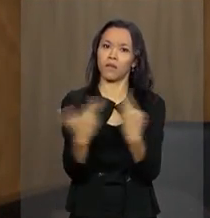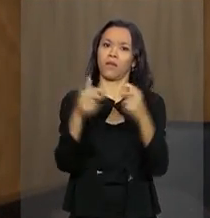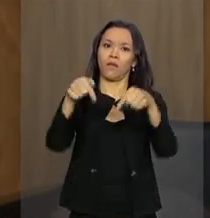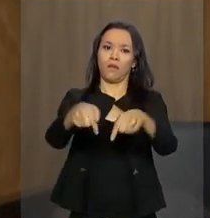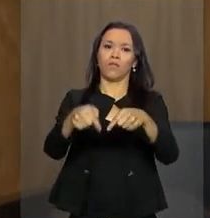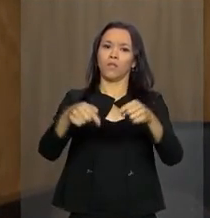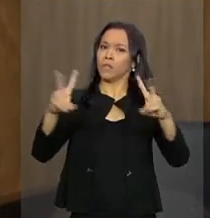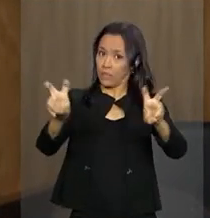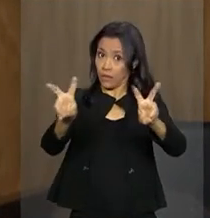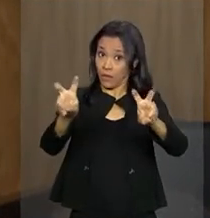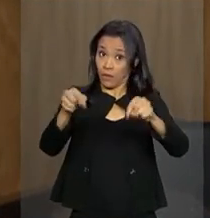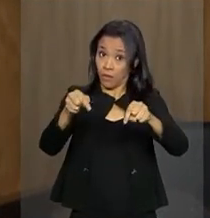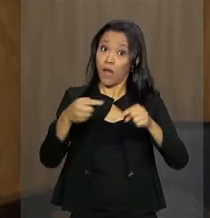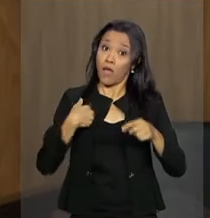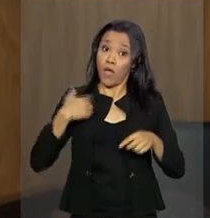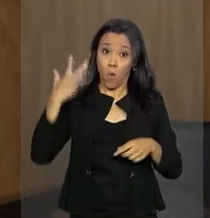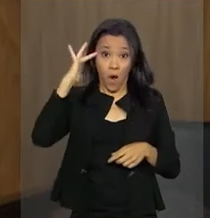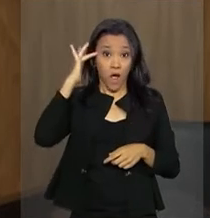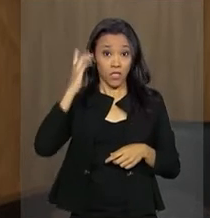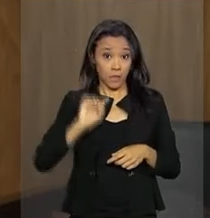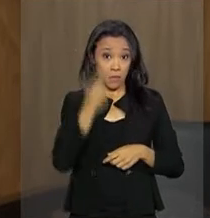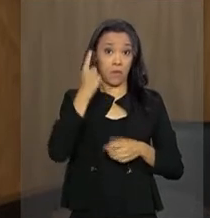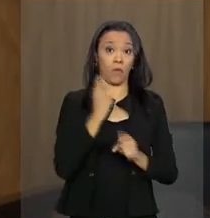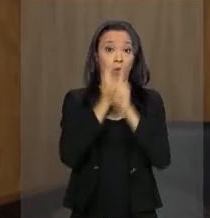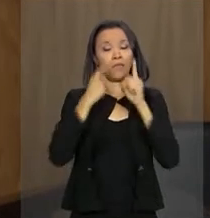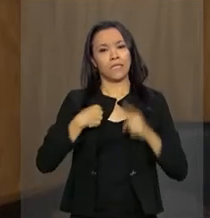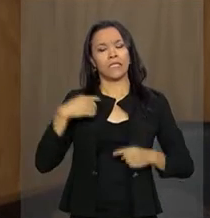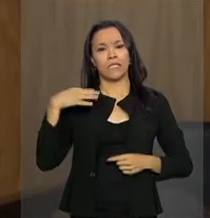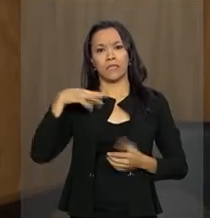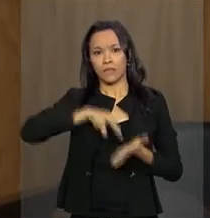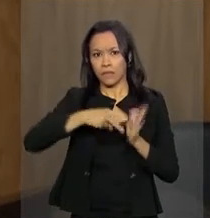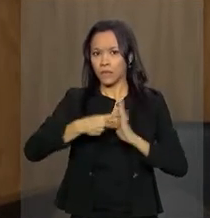acho que será um momento muito significativo porque